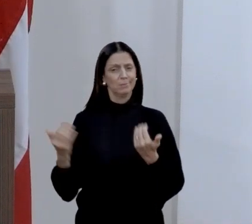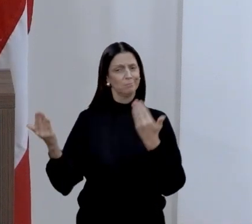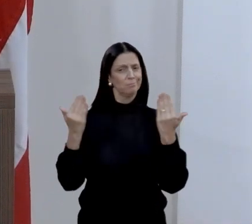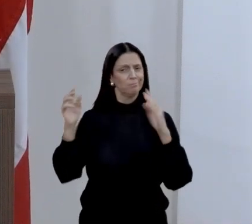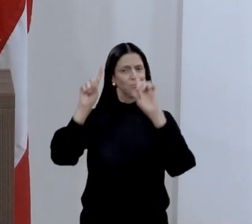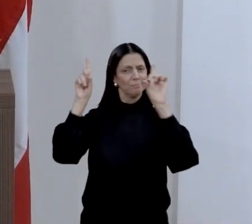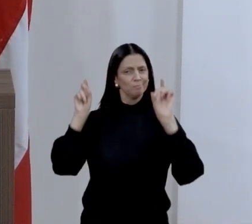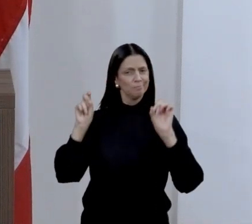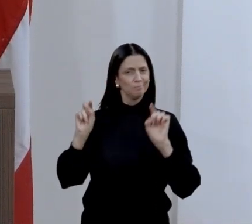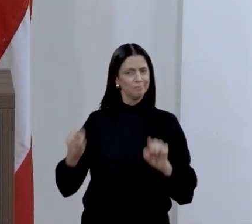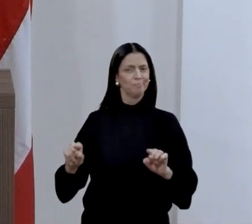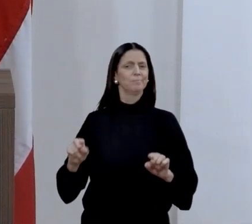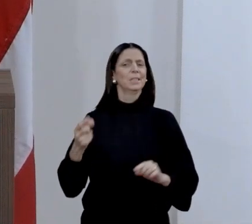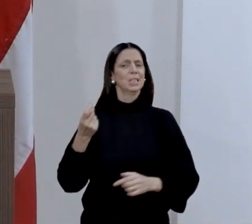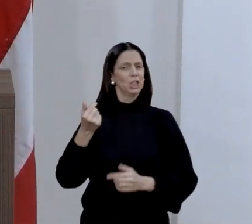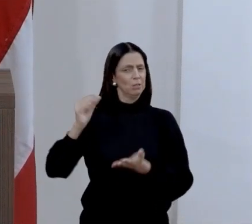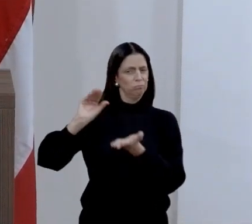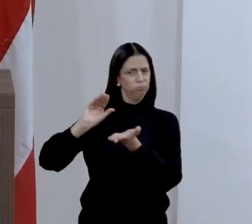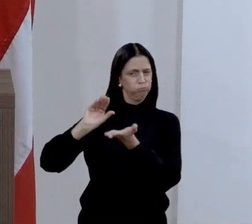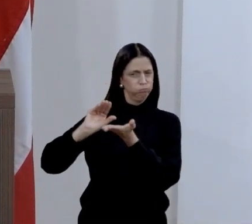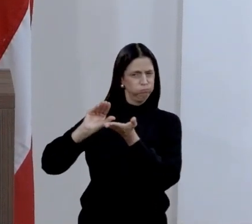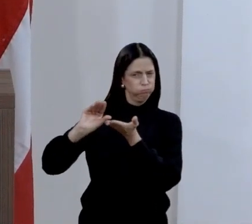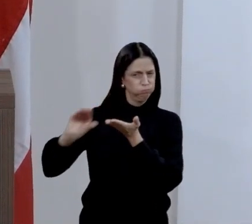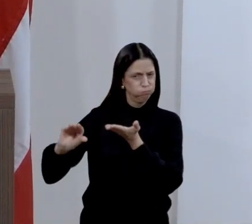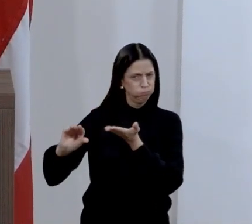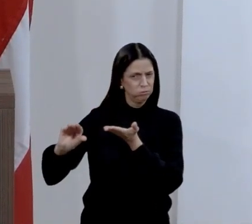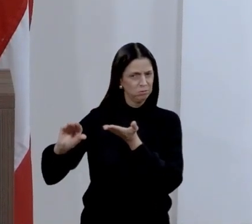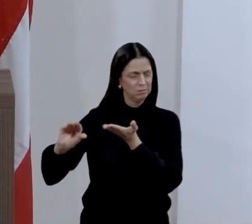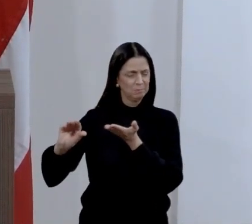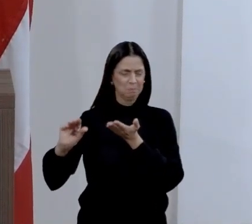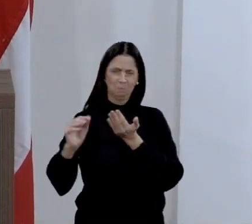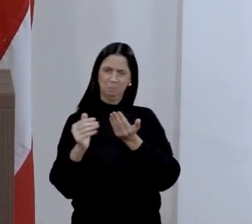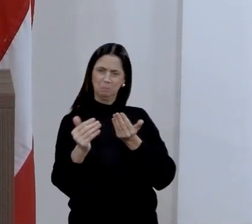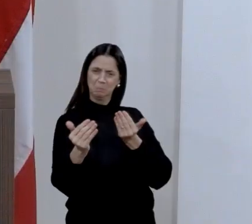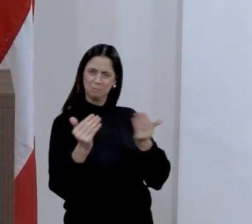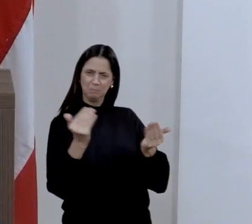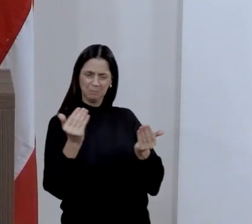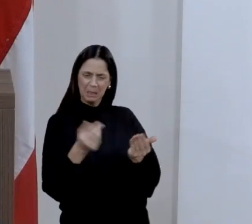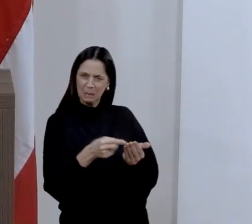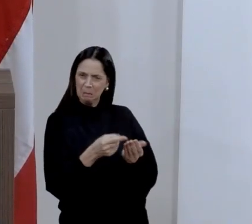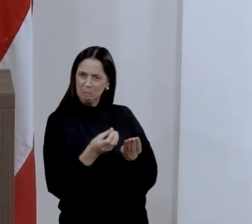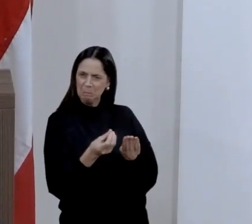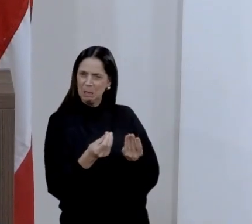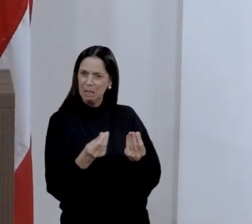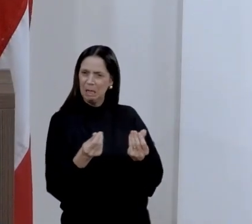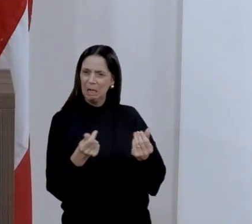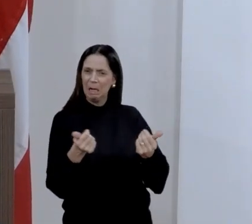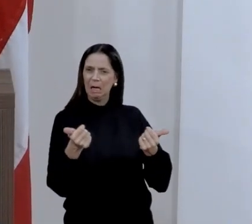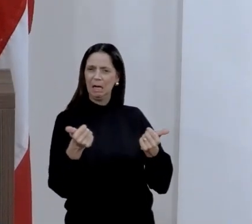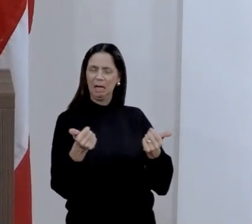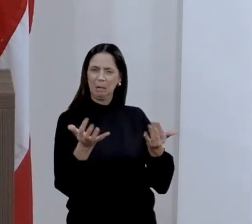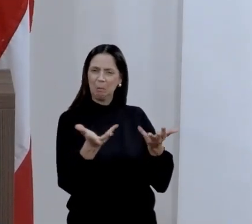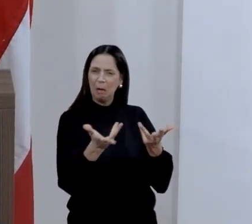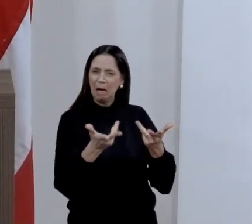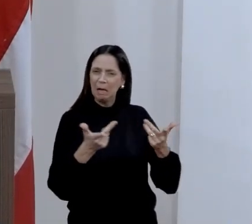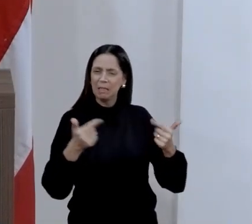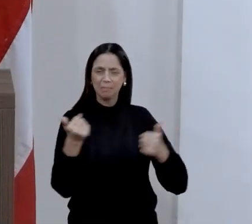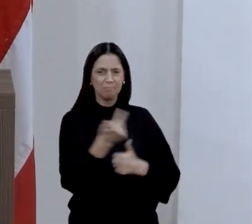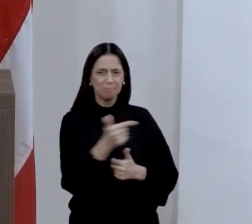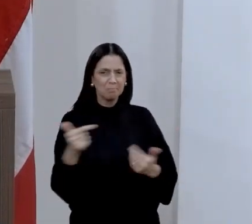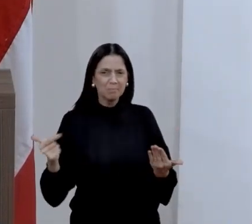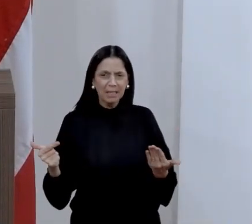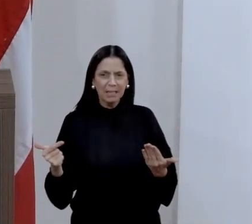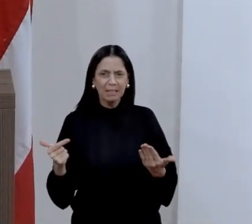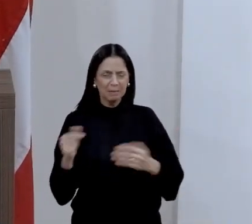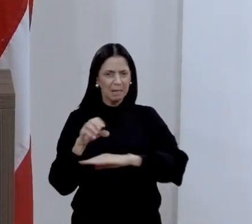realmente muito recurso, pouca entrega, o asfalto ali é uma farinha, está totalmente esfarinhado, é podre